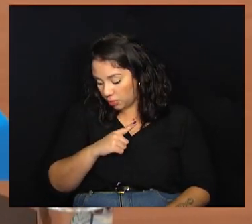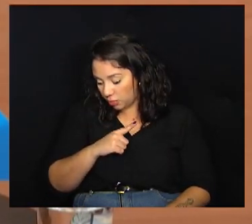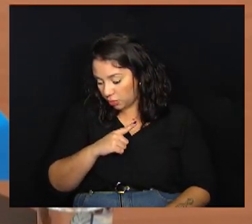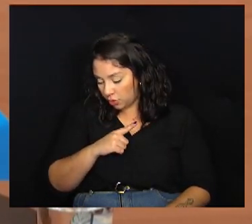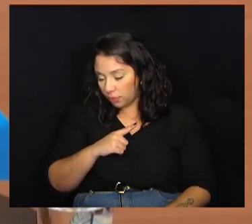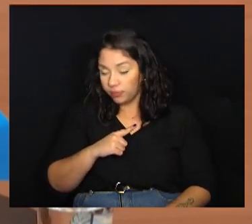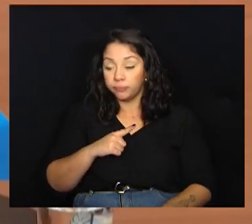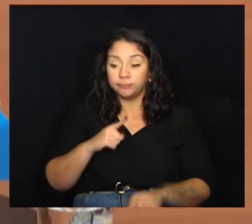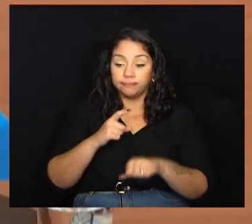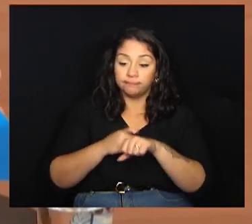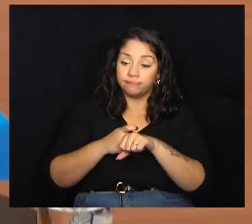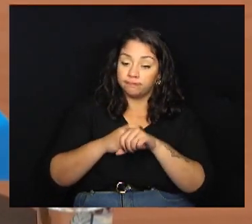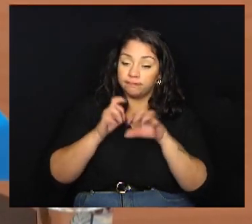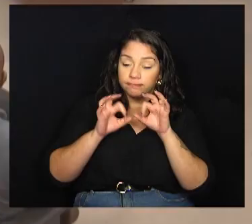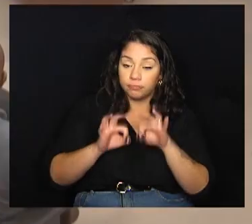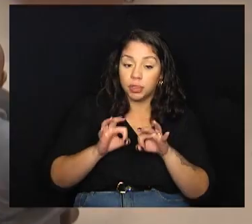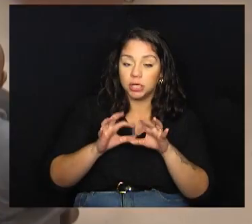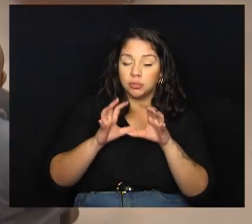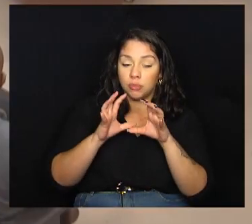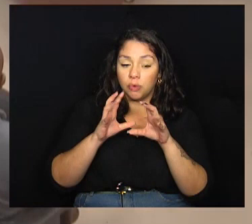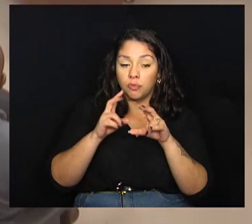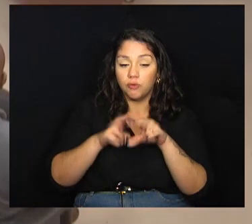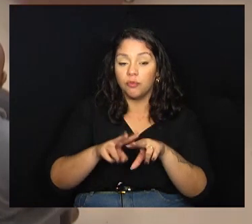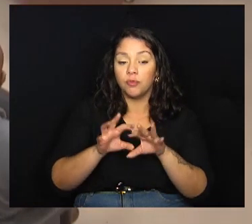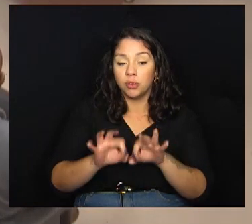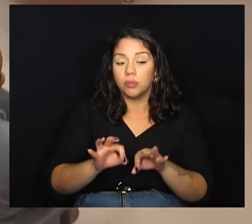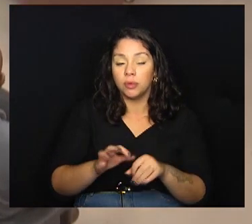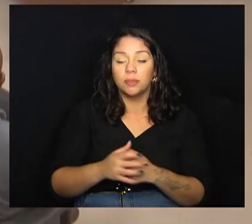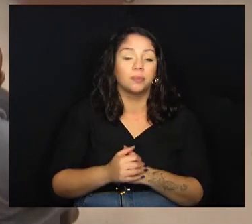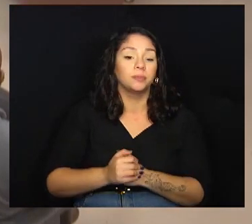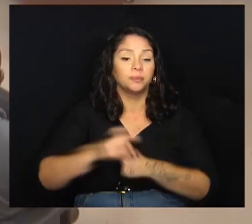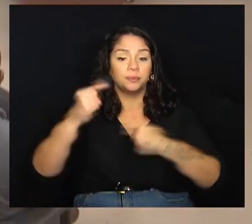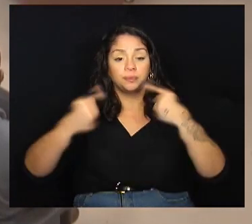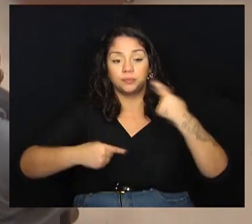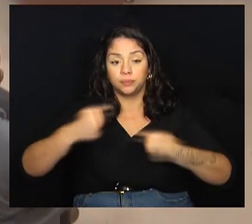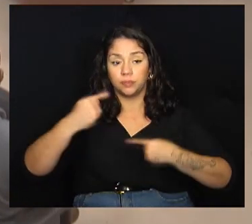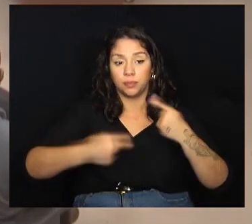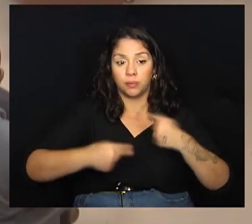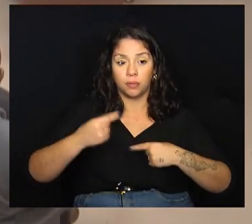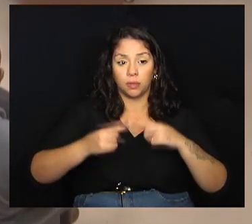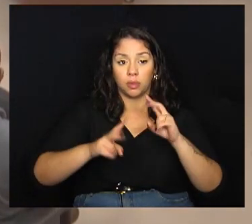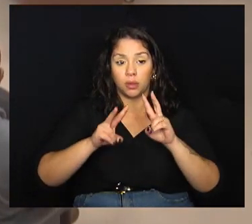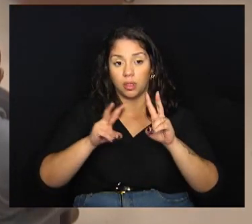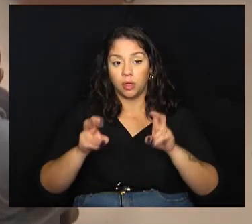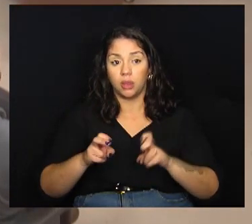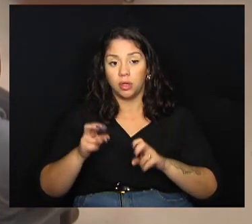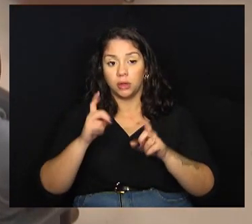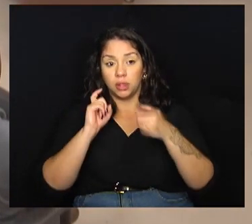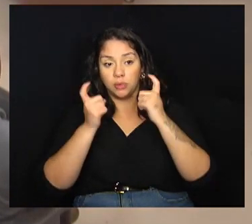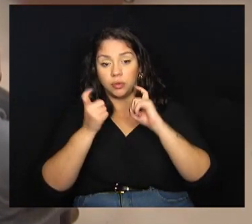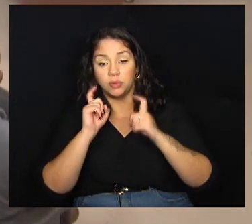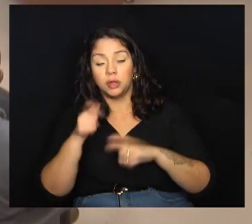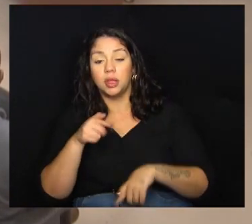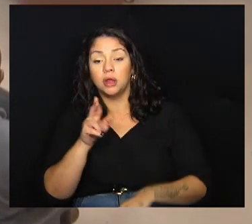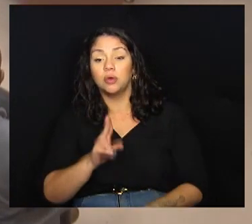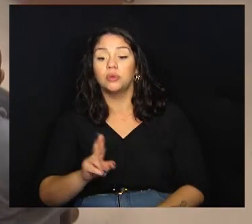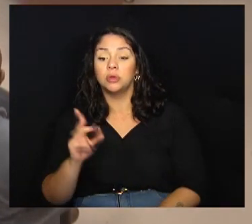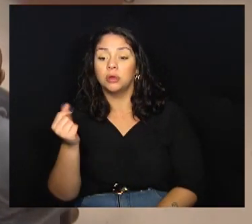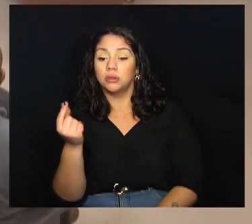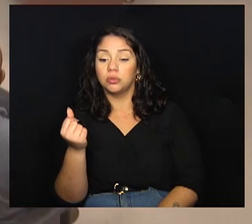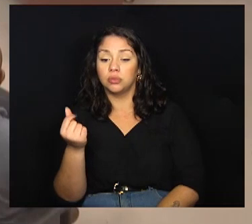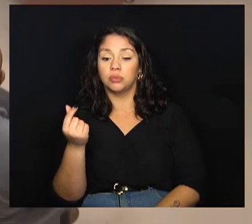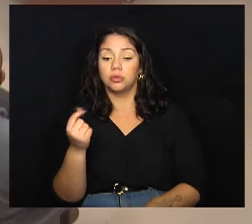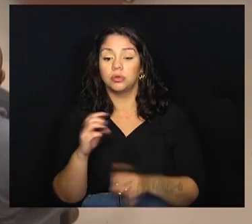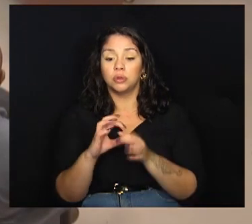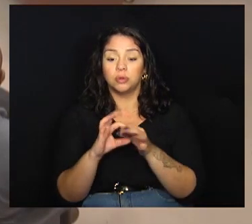sedimentando isso mesmo que a gente pensou. O assunto debatido na reunião foi a utilização das verbas